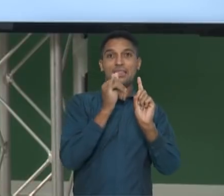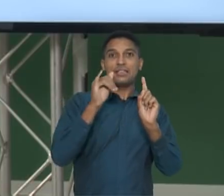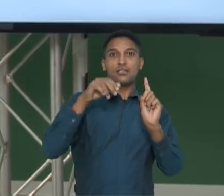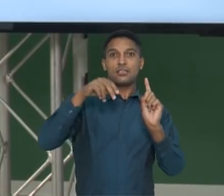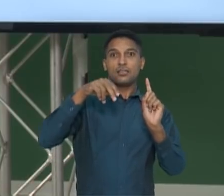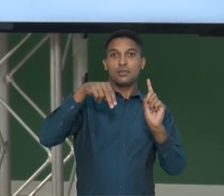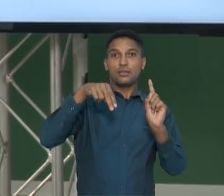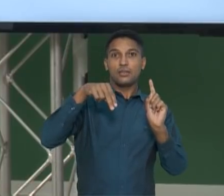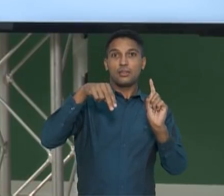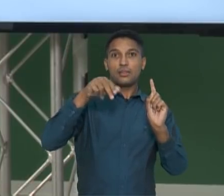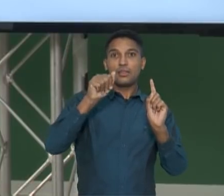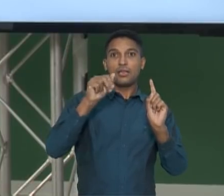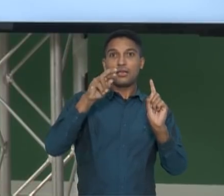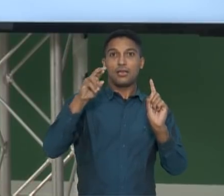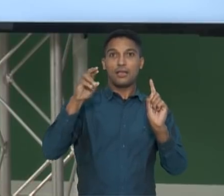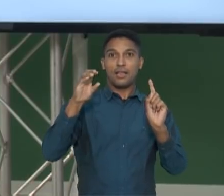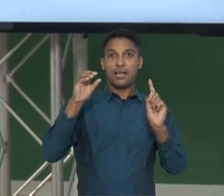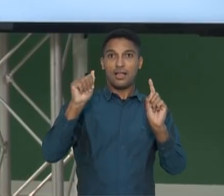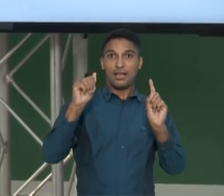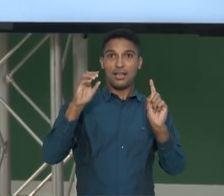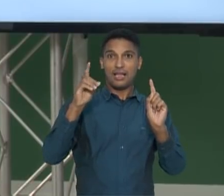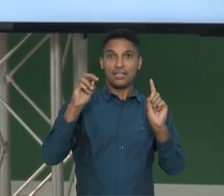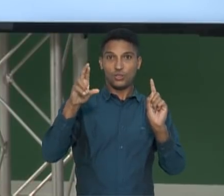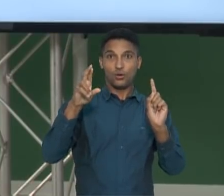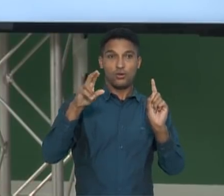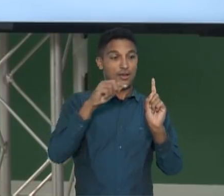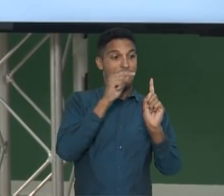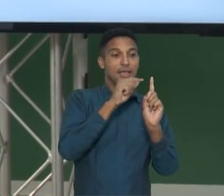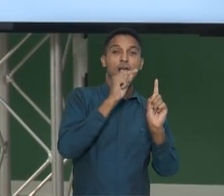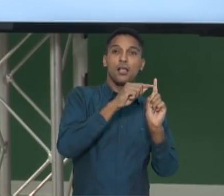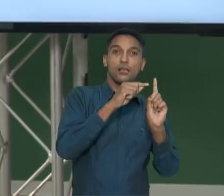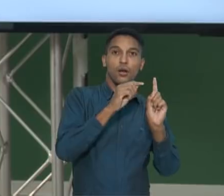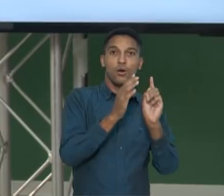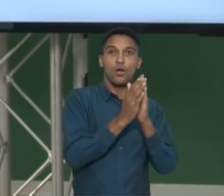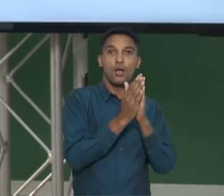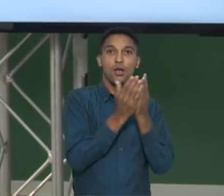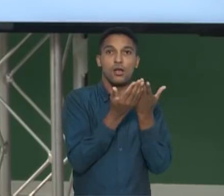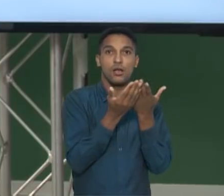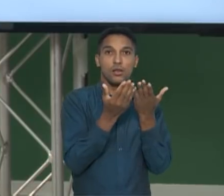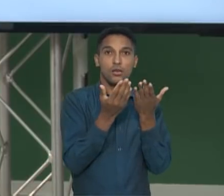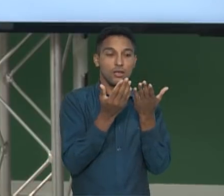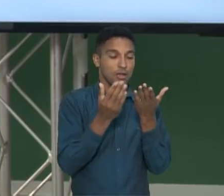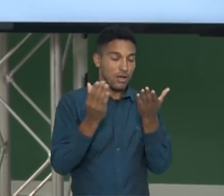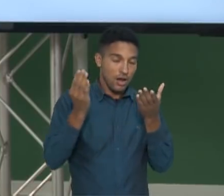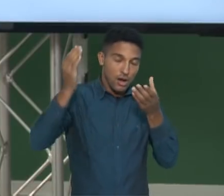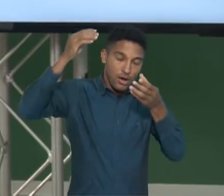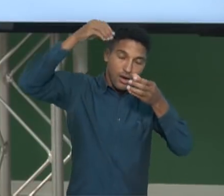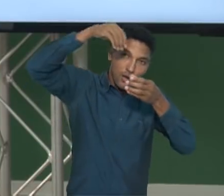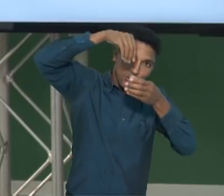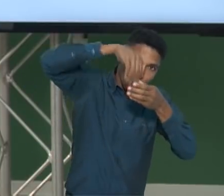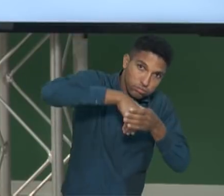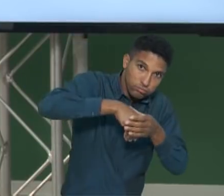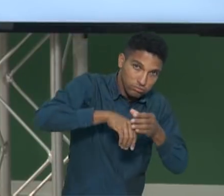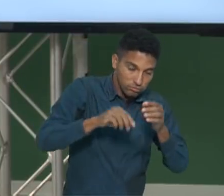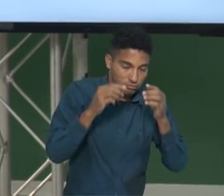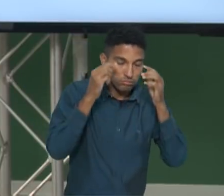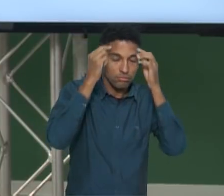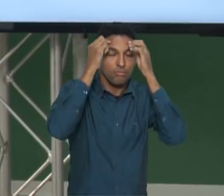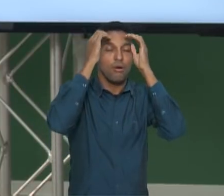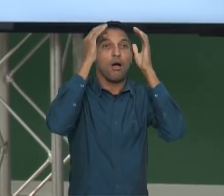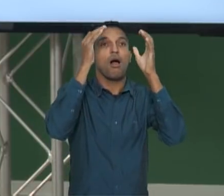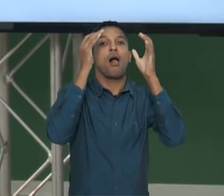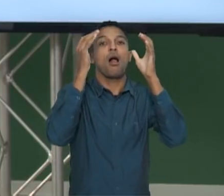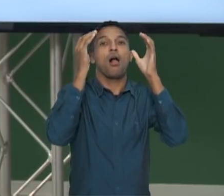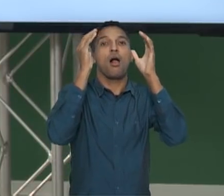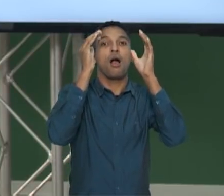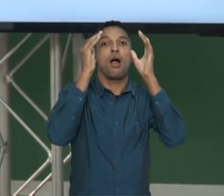observador que vê os fatos e relata, mas ele também mergulha no universo de representação dos personagens, de pensamento dos personagens,